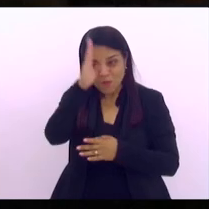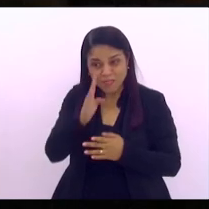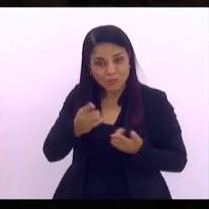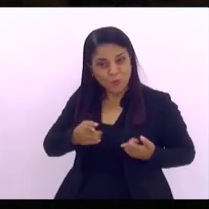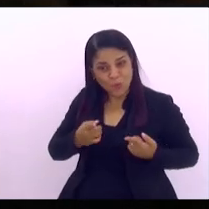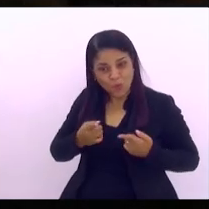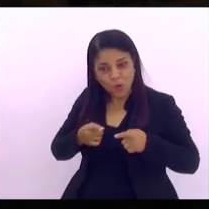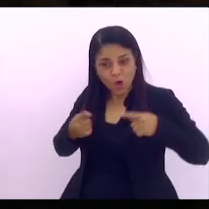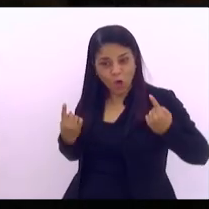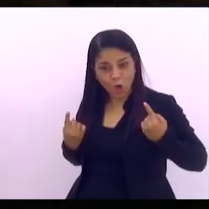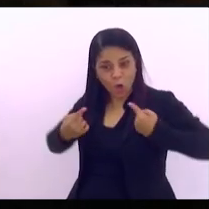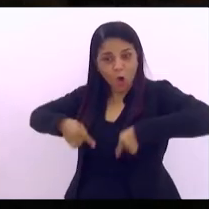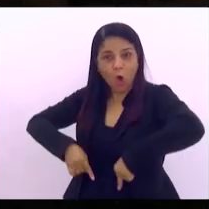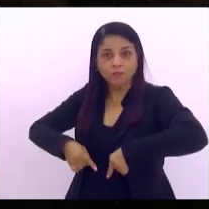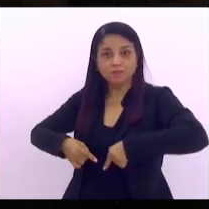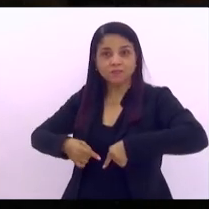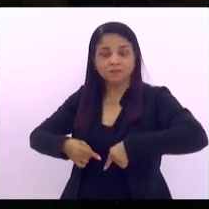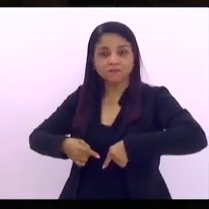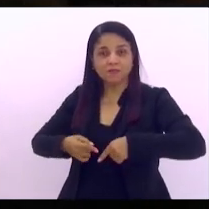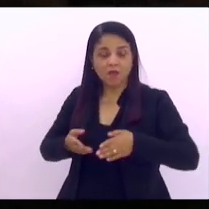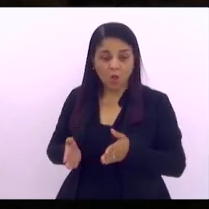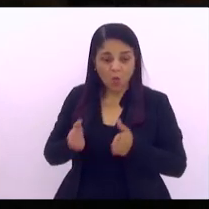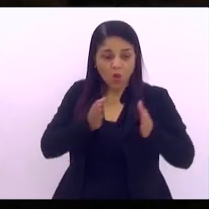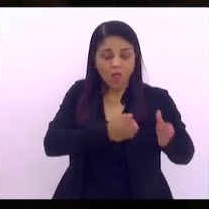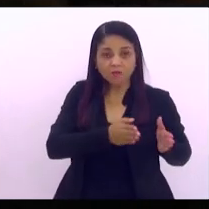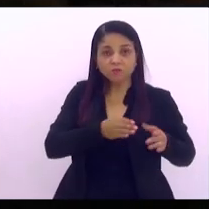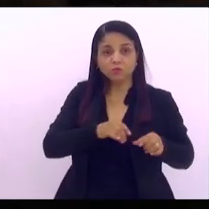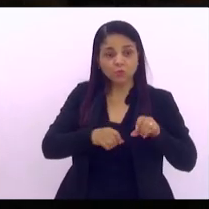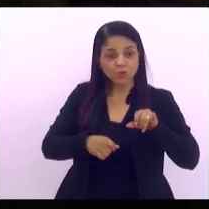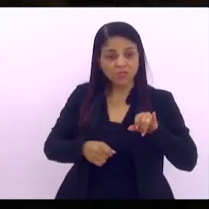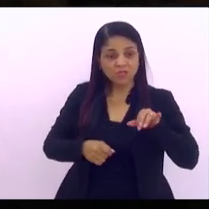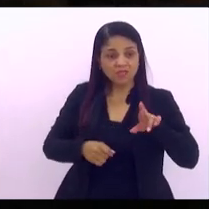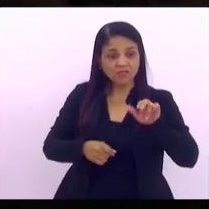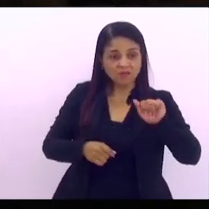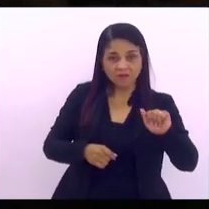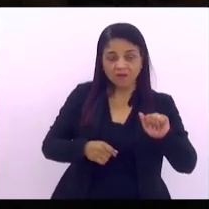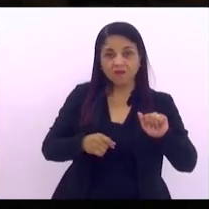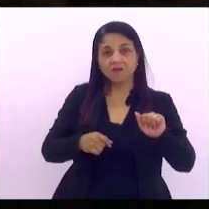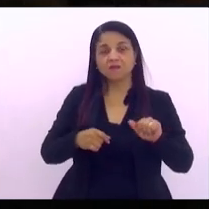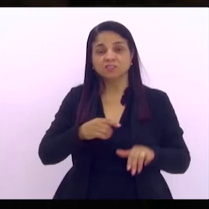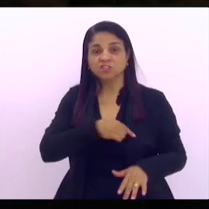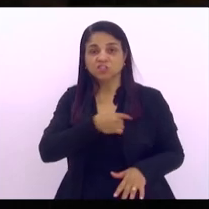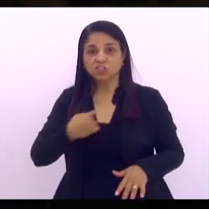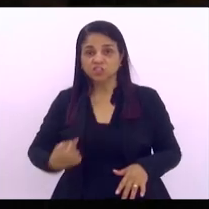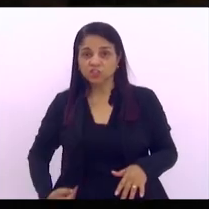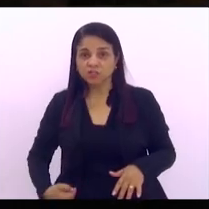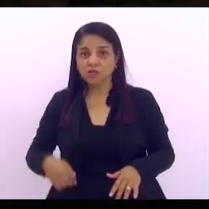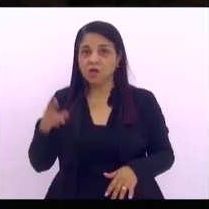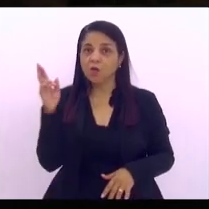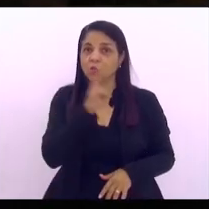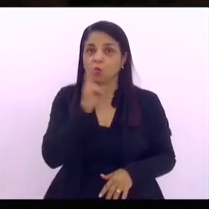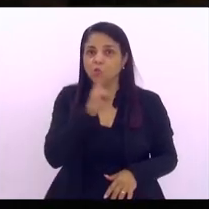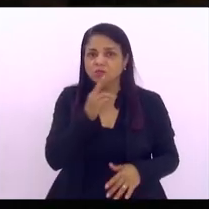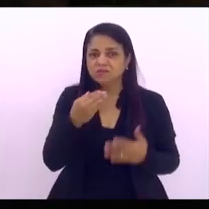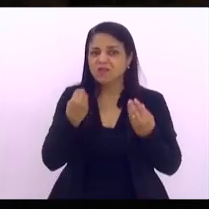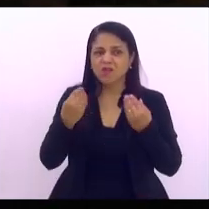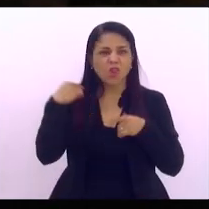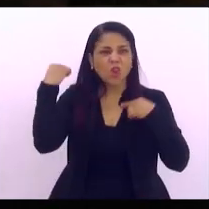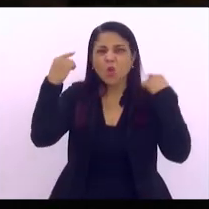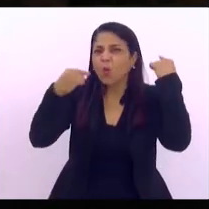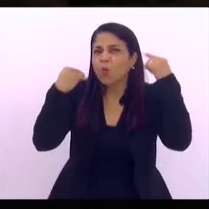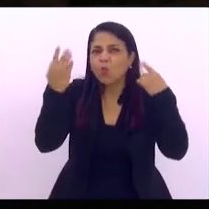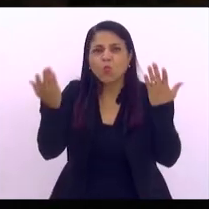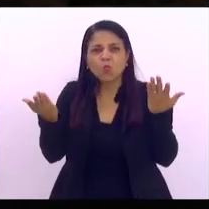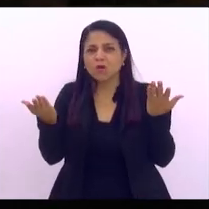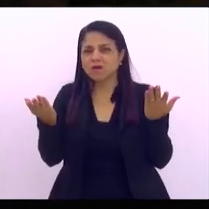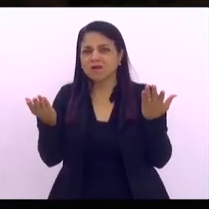contrário. Está ficando ao lado do Irã, da China, da Rússia. Uma loucura isso. E essa gente